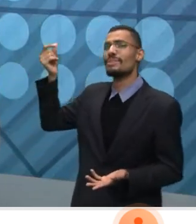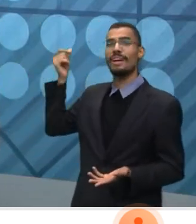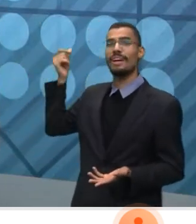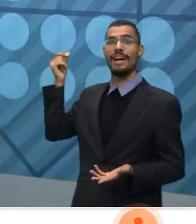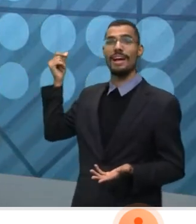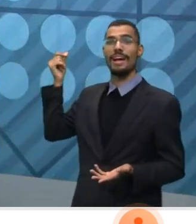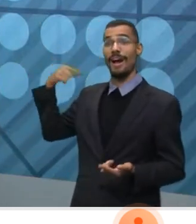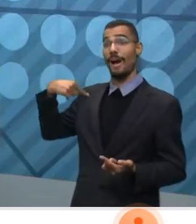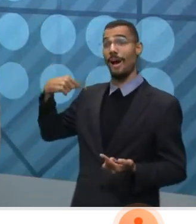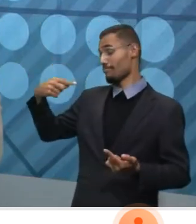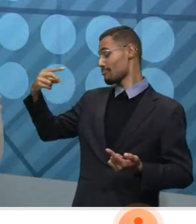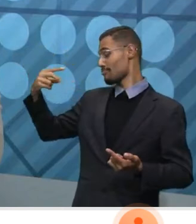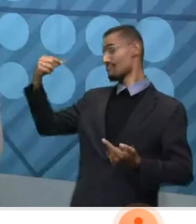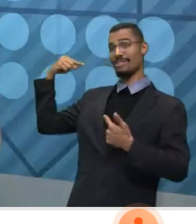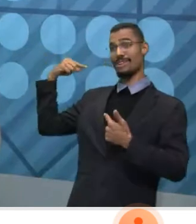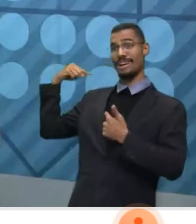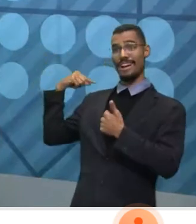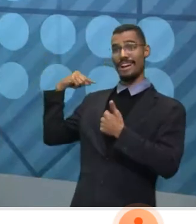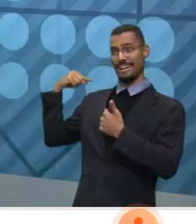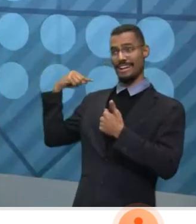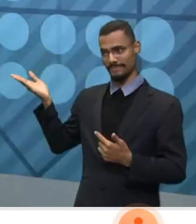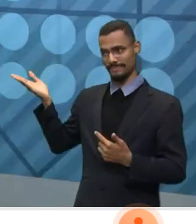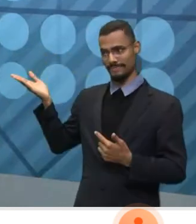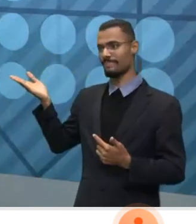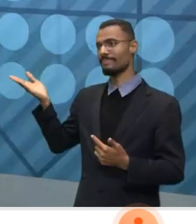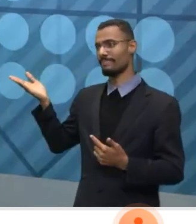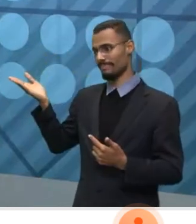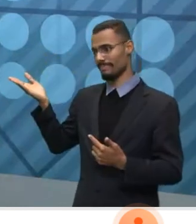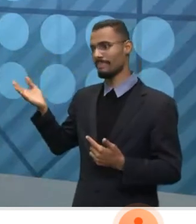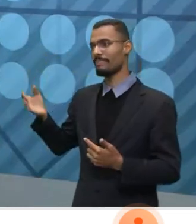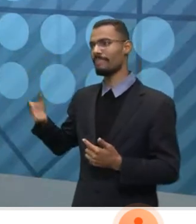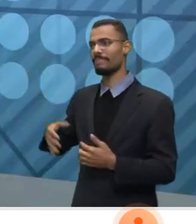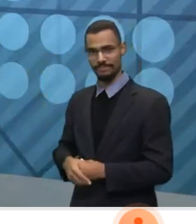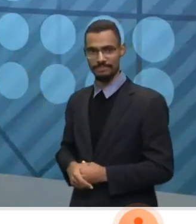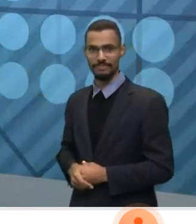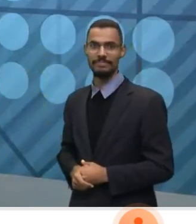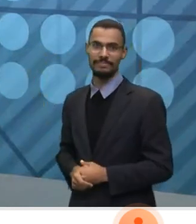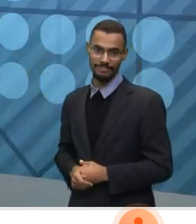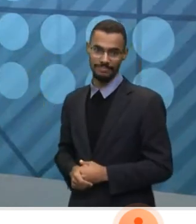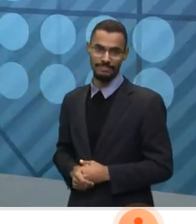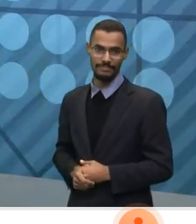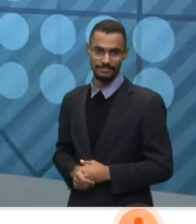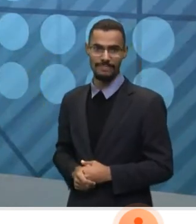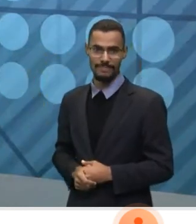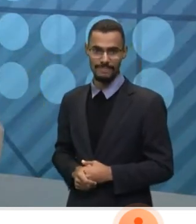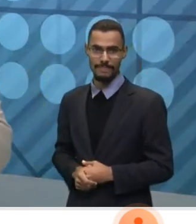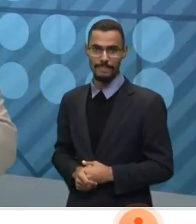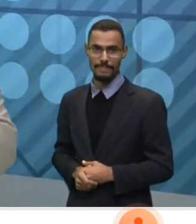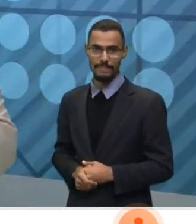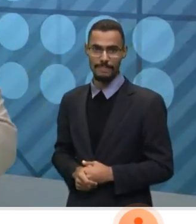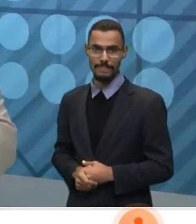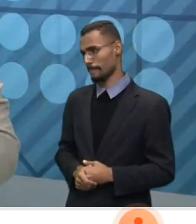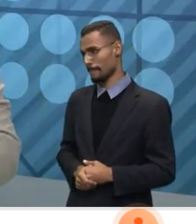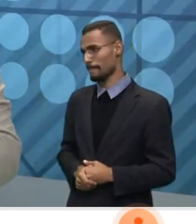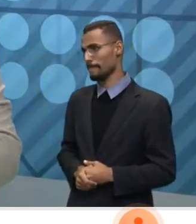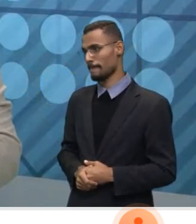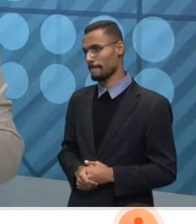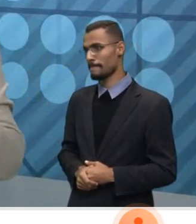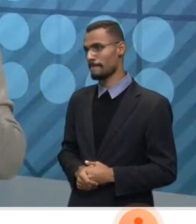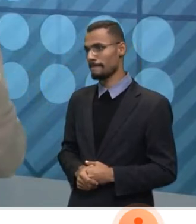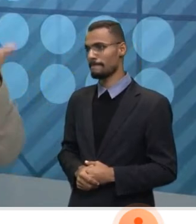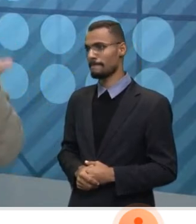muito tempo, inclino para trás, muito tempo que nós nos encontramos. Então,